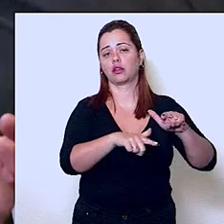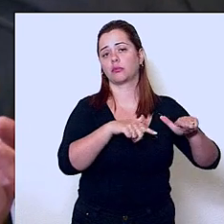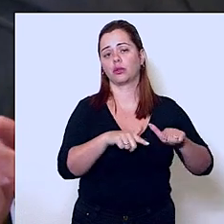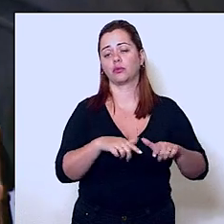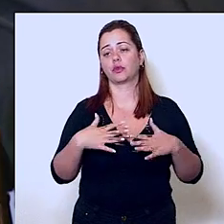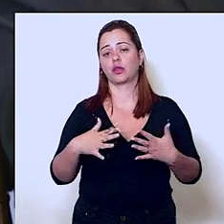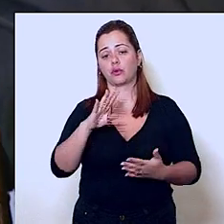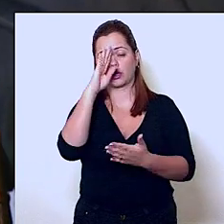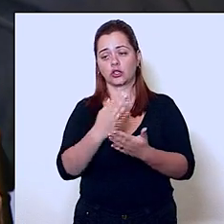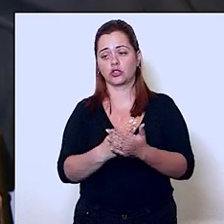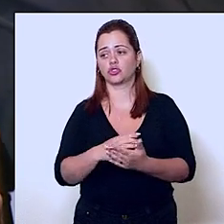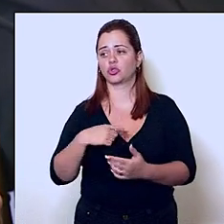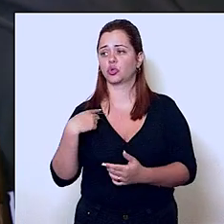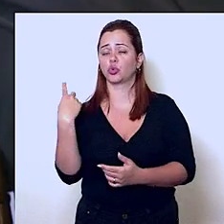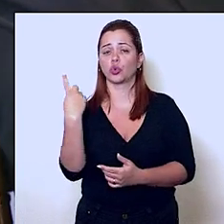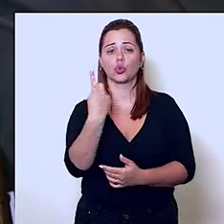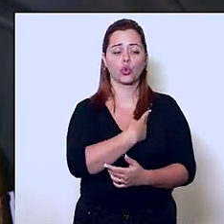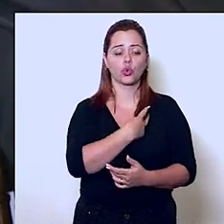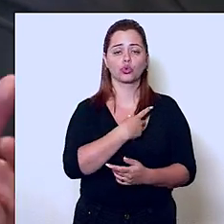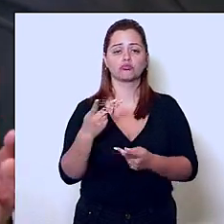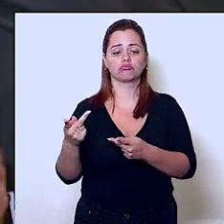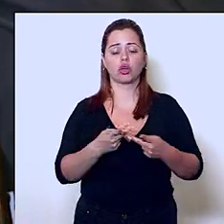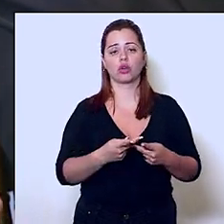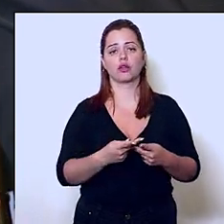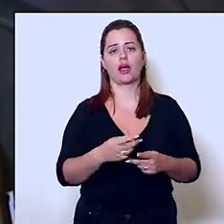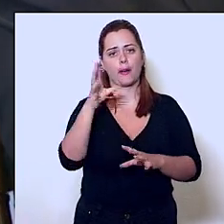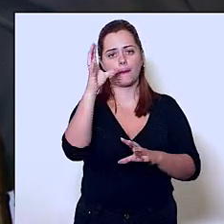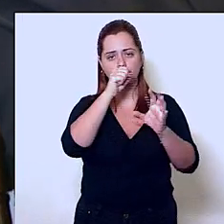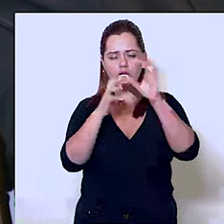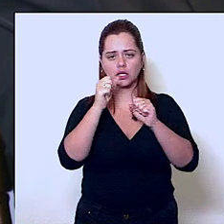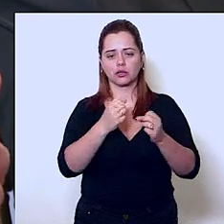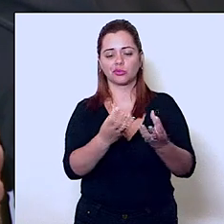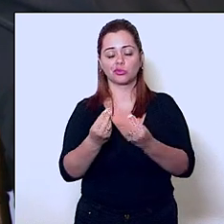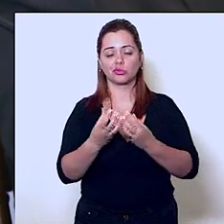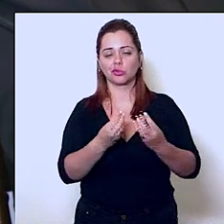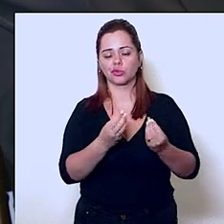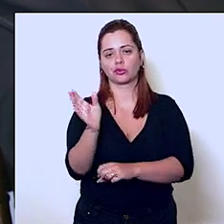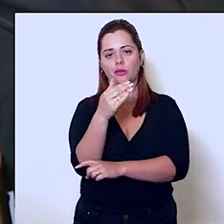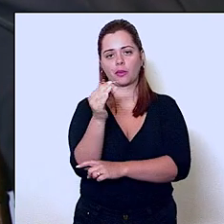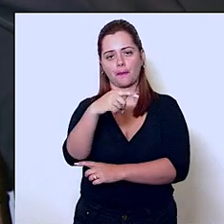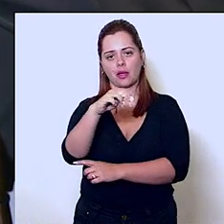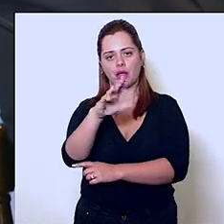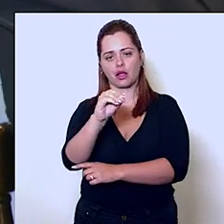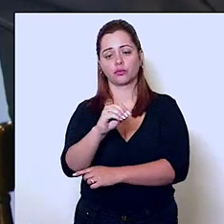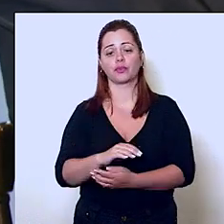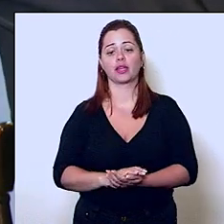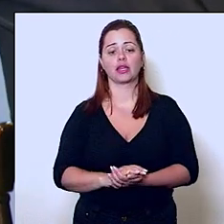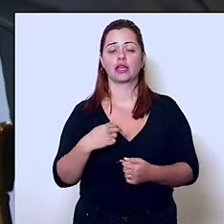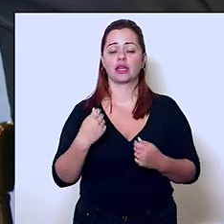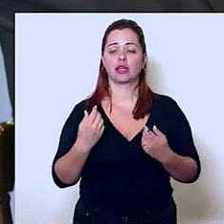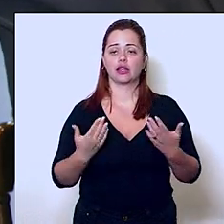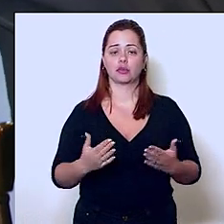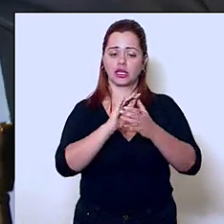nós aprendemos muito com o embaixador Paulo Tarso, e devemos muito a ele. Né? E